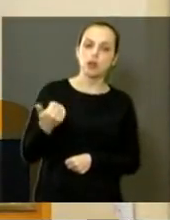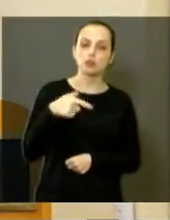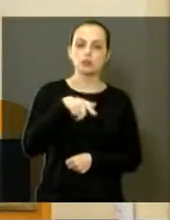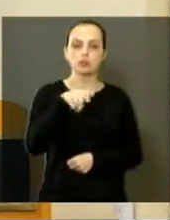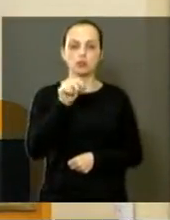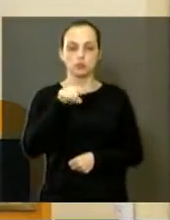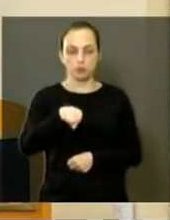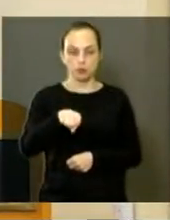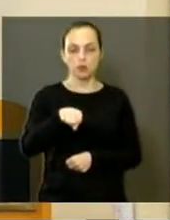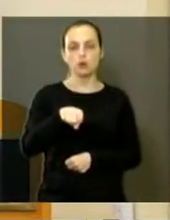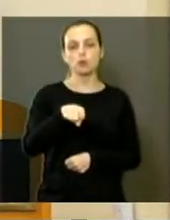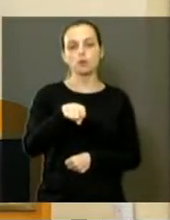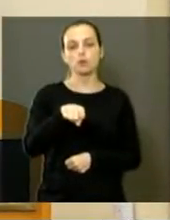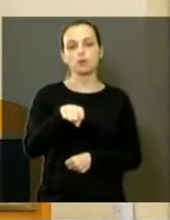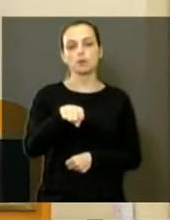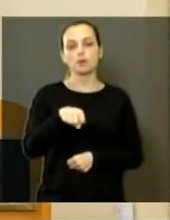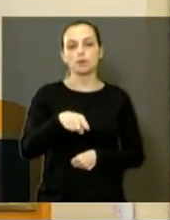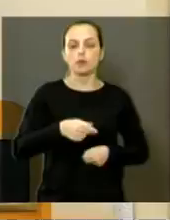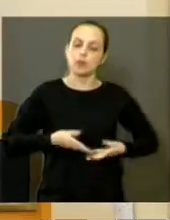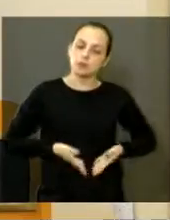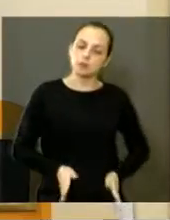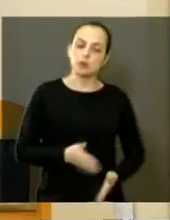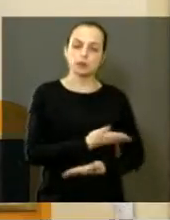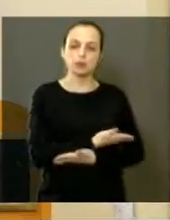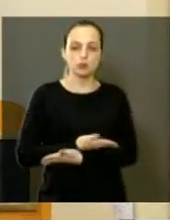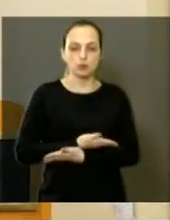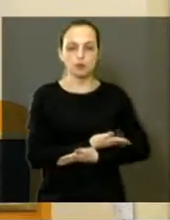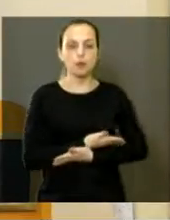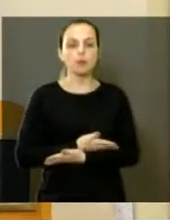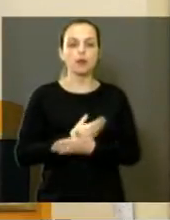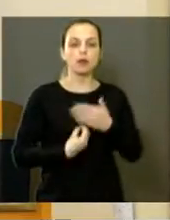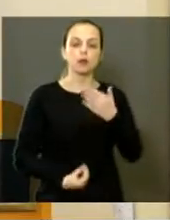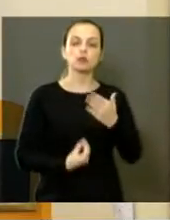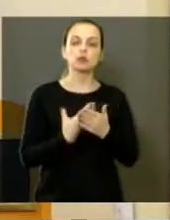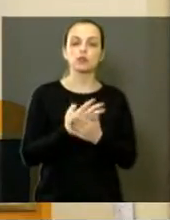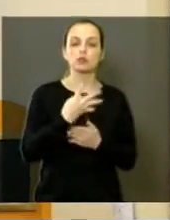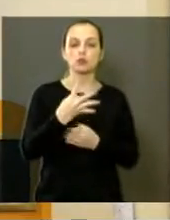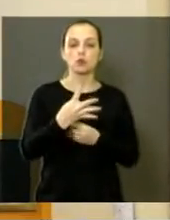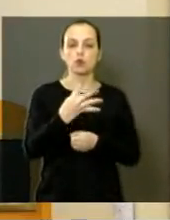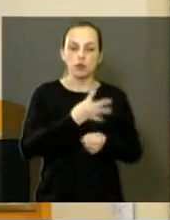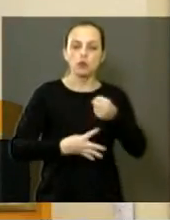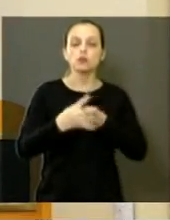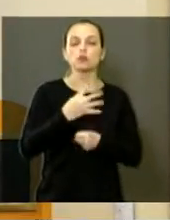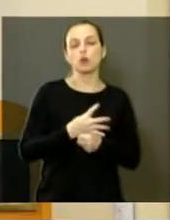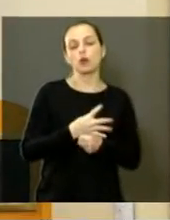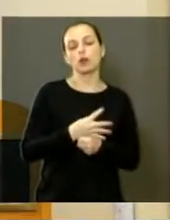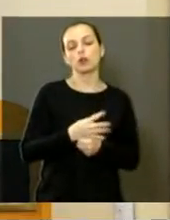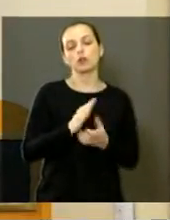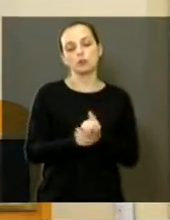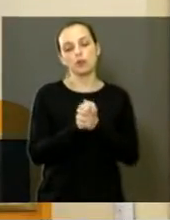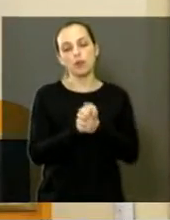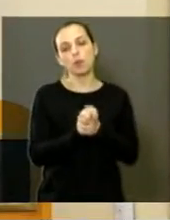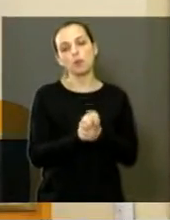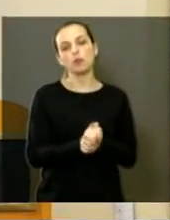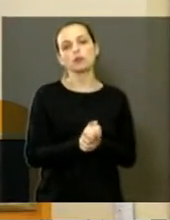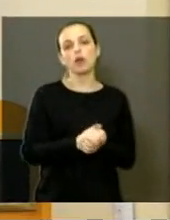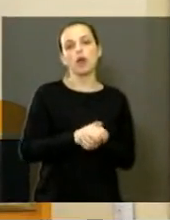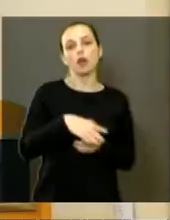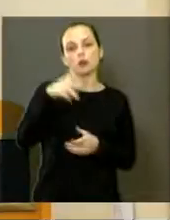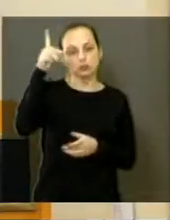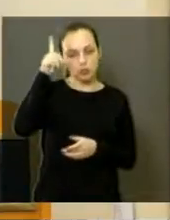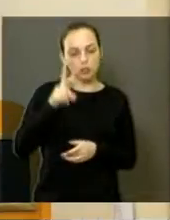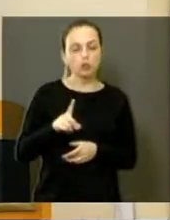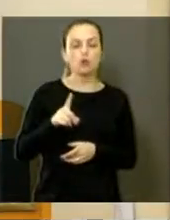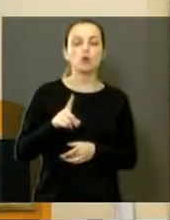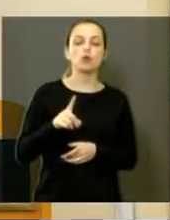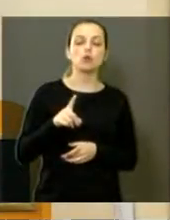7.000 partos realizados na maternidade nesses últimos 4 anos. Então, parabenizar toda a direção da maternidade de